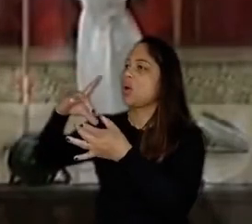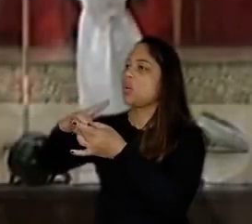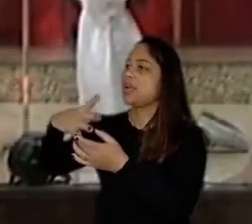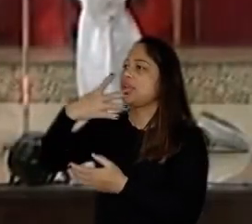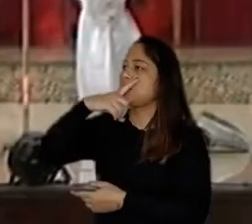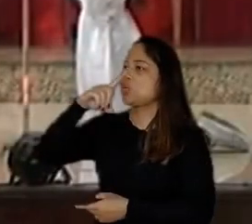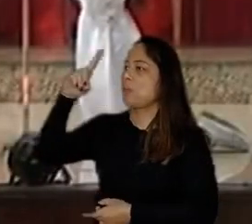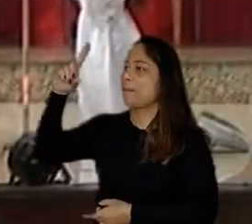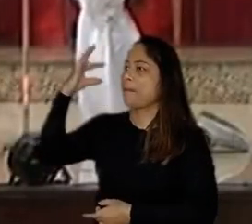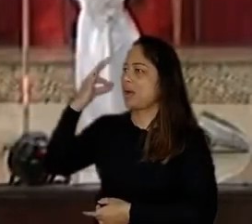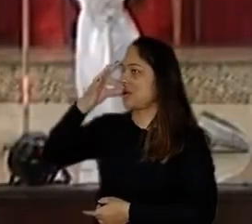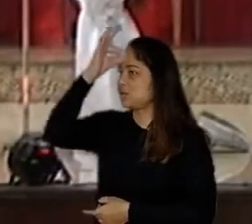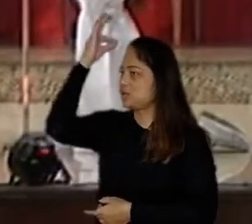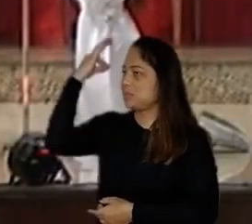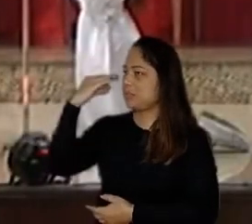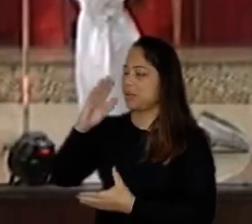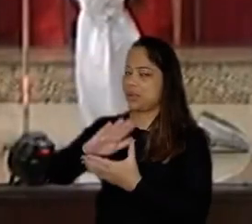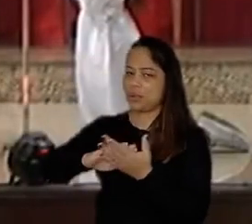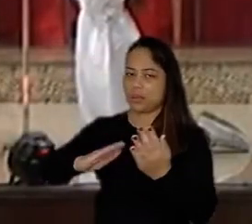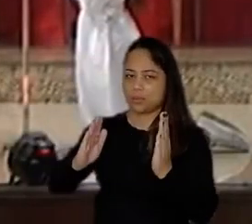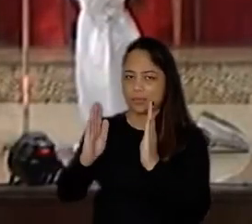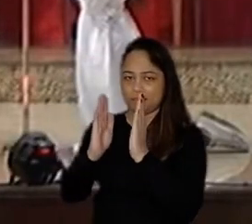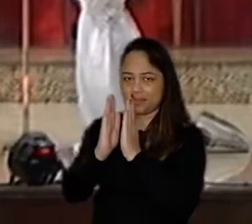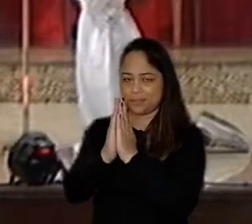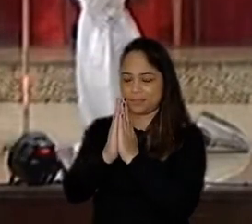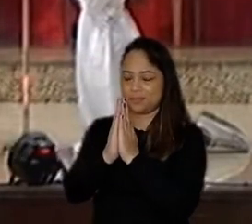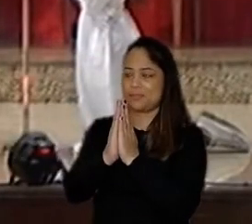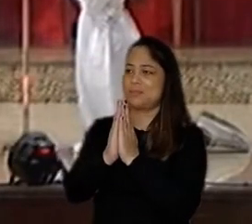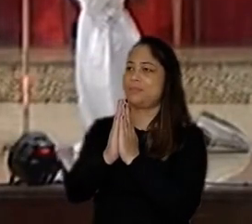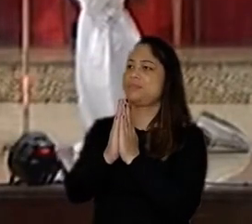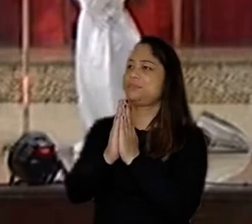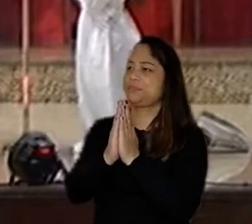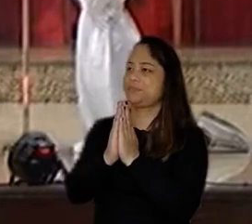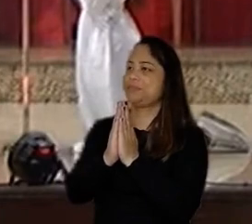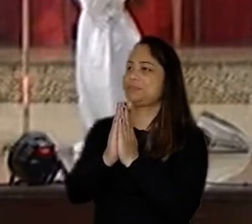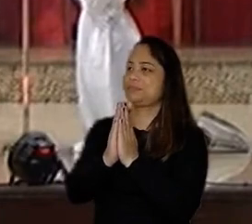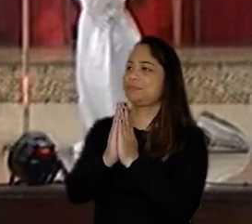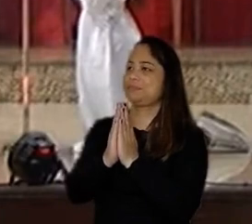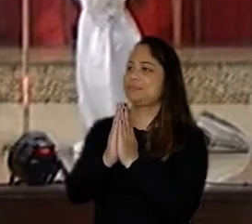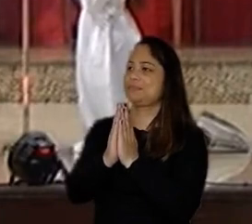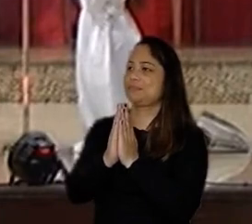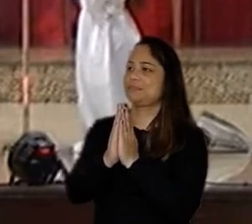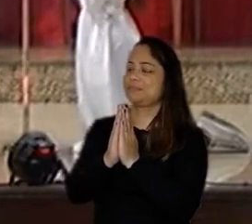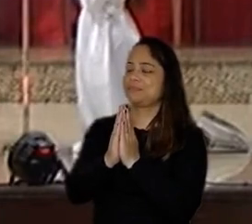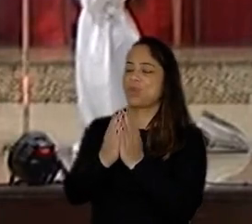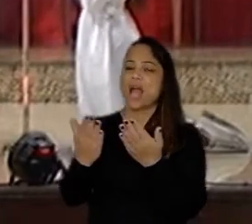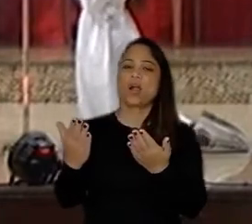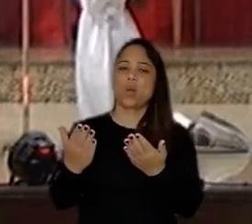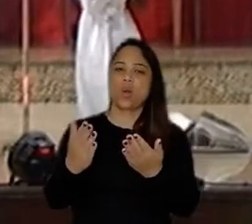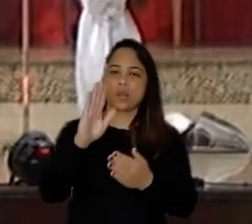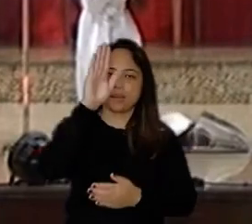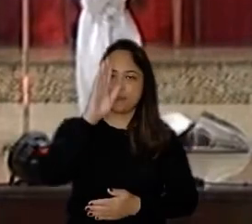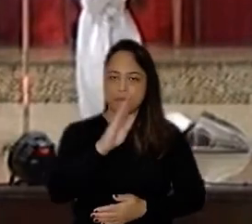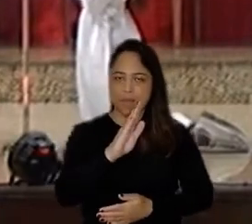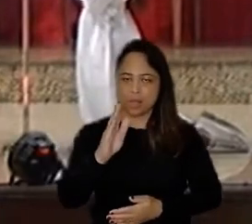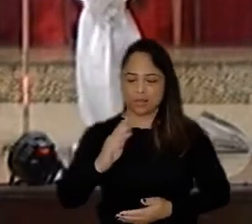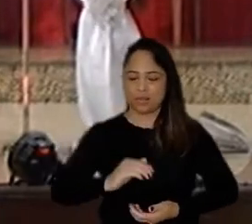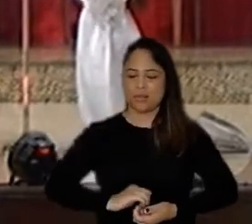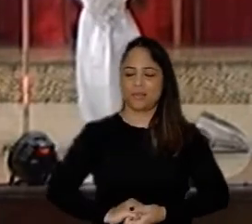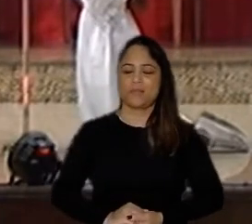o Pai na unidade do Espírito Santo. Amém. Preparemos para receber a bênção do Santíssimo.